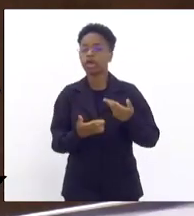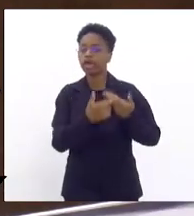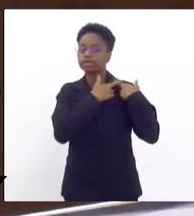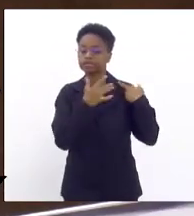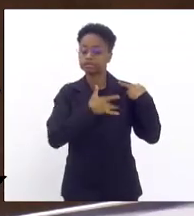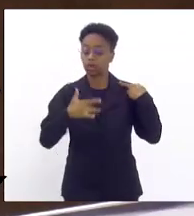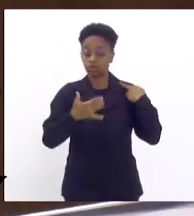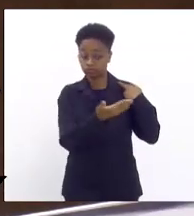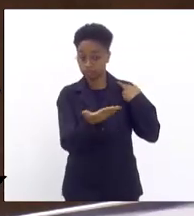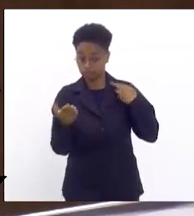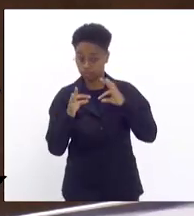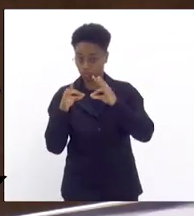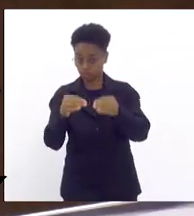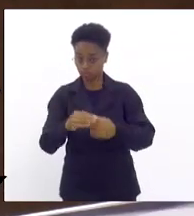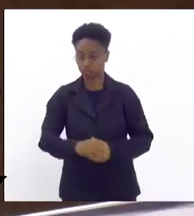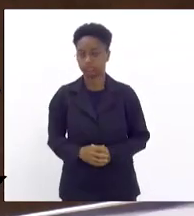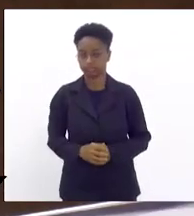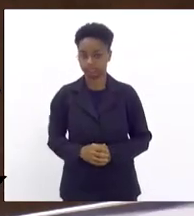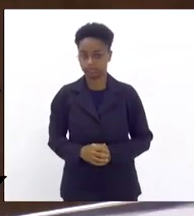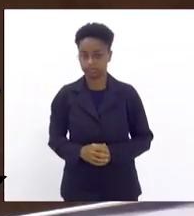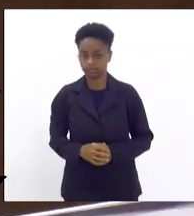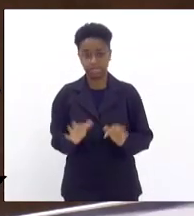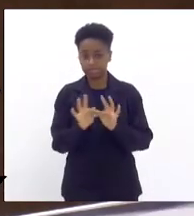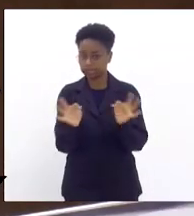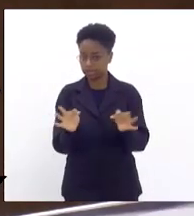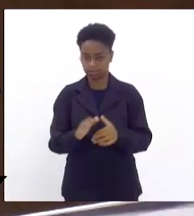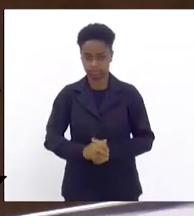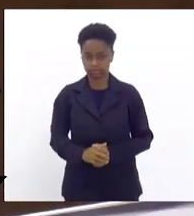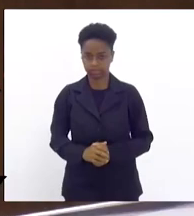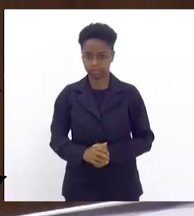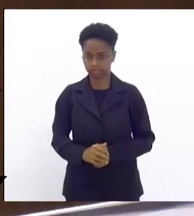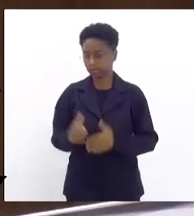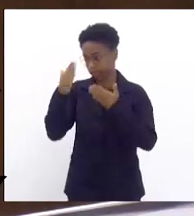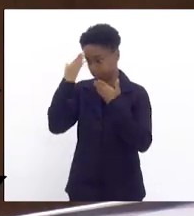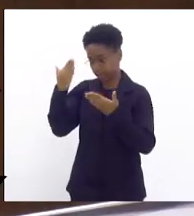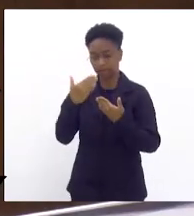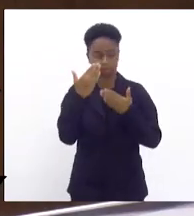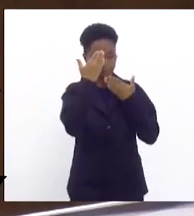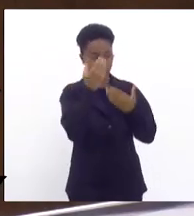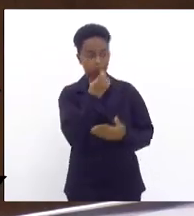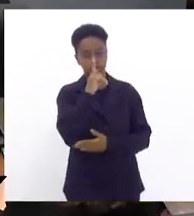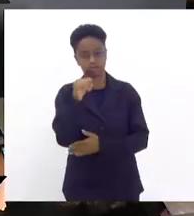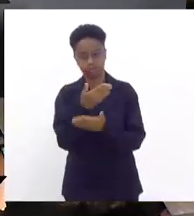dos senhores e senhoras. É simples assim. Obrigado, senhor Carlito. Muito obrigado, um